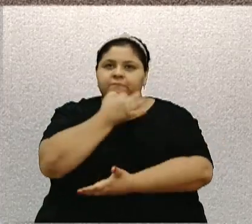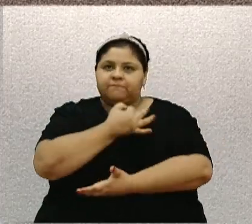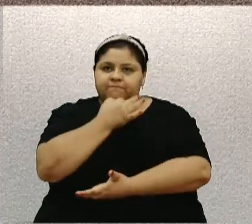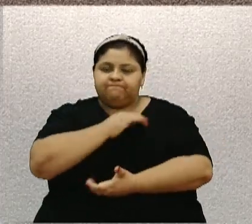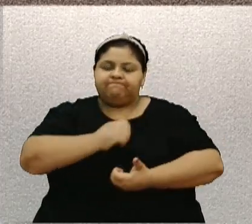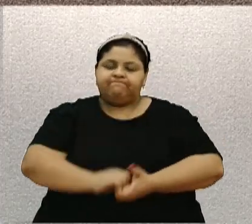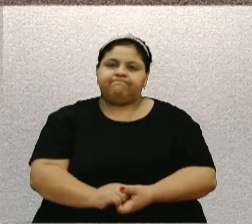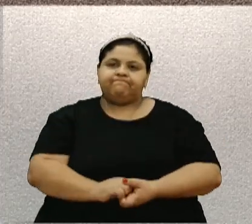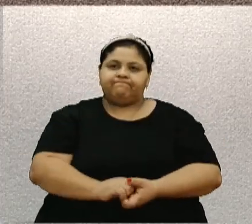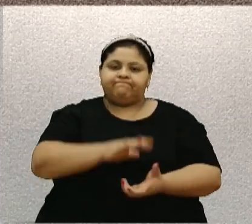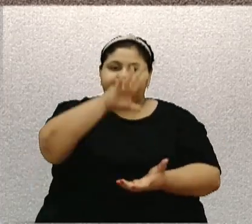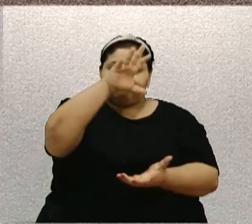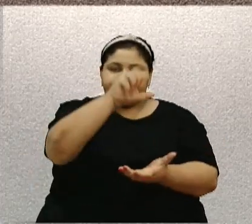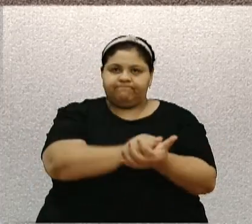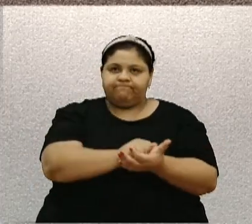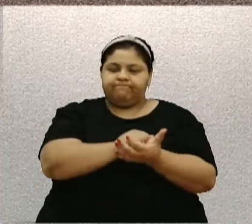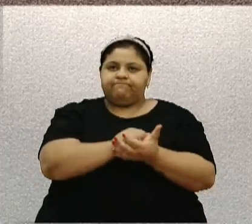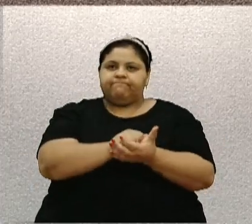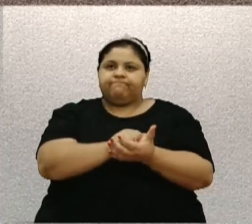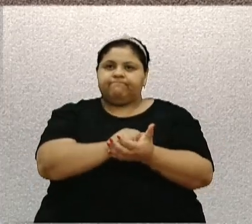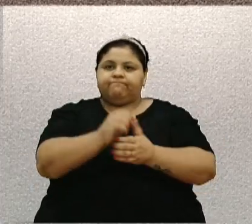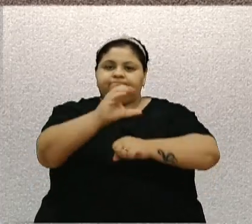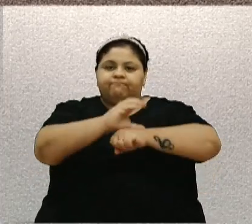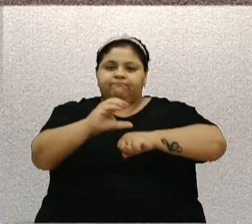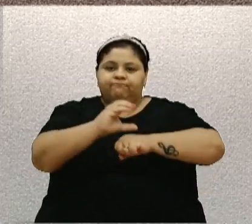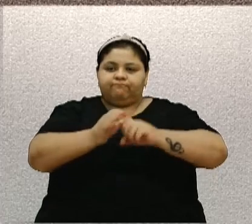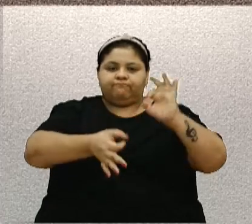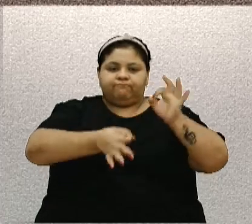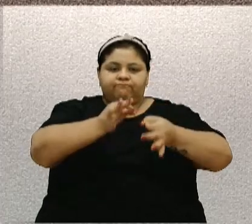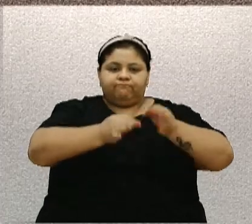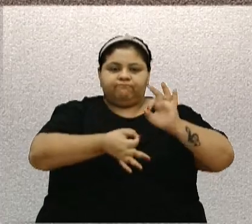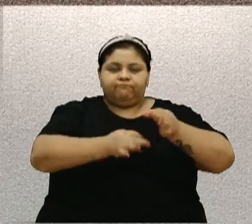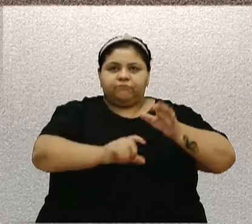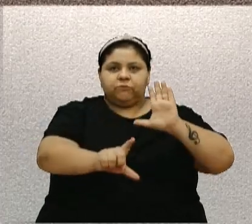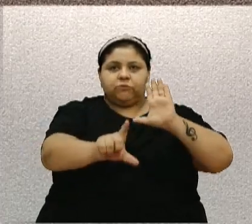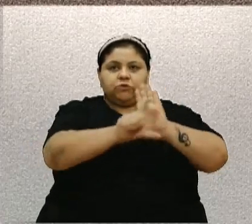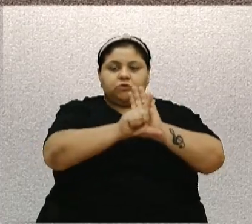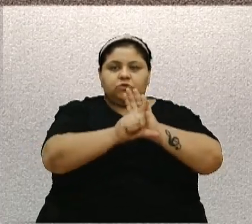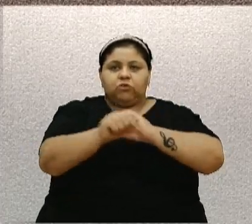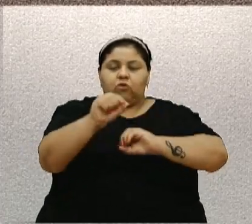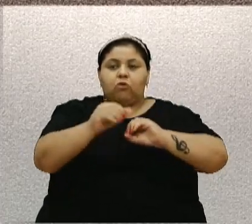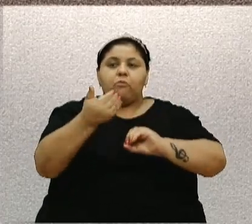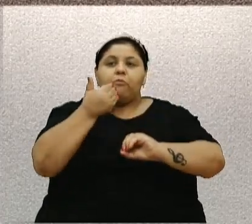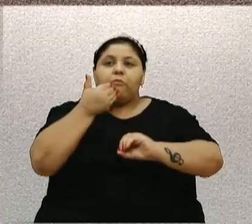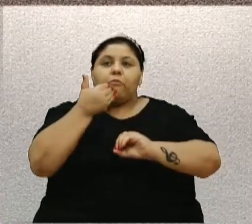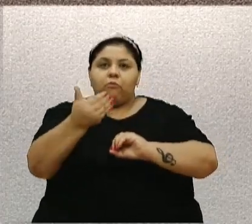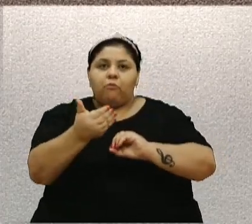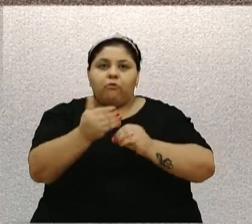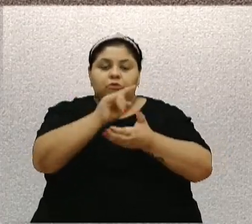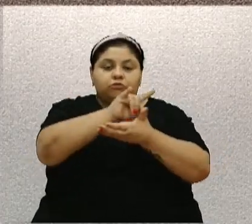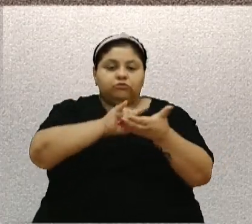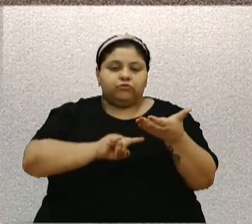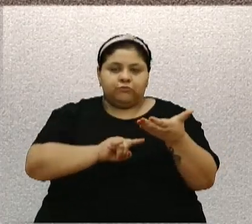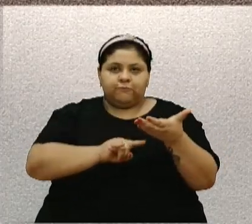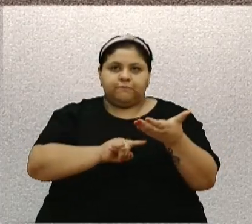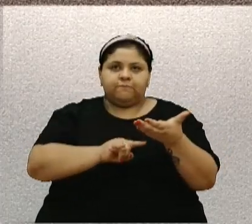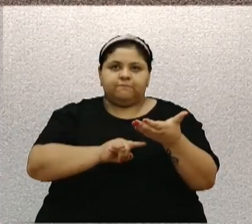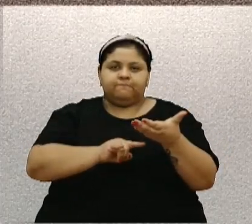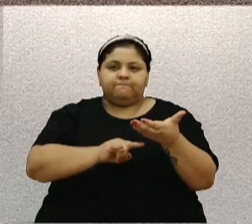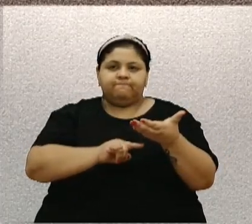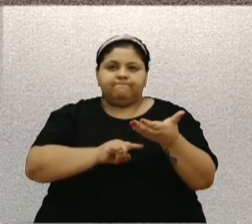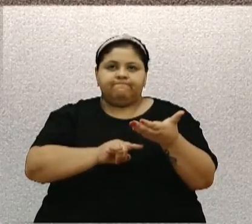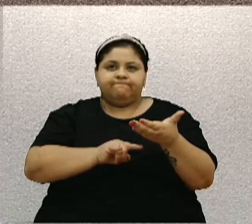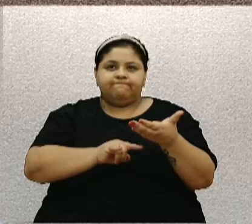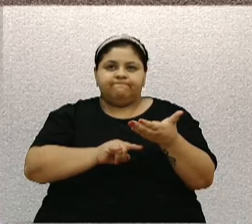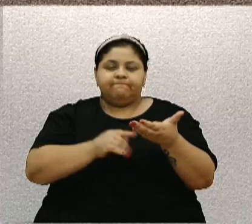Baixado à Comissão de Constituição, Justiça e Legislação, conforme parecer que integra o presente, esta manifestou-se